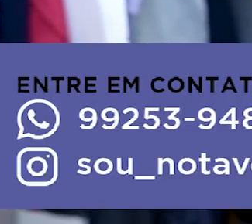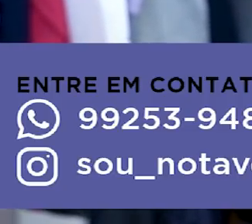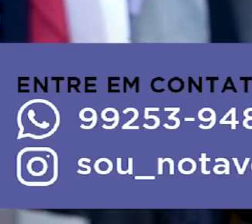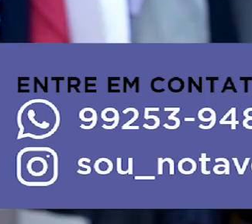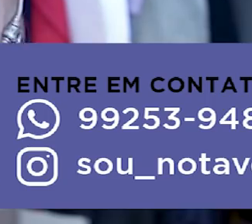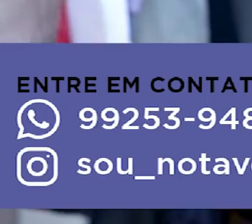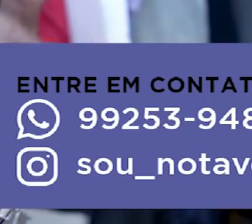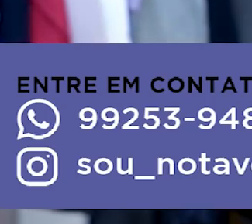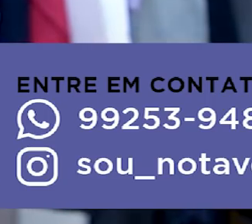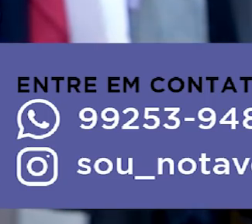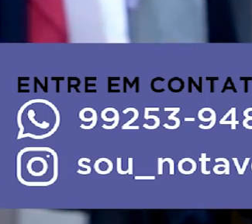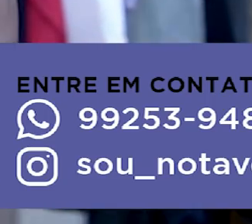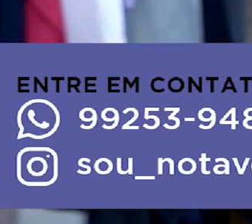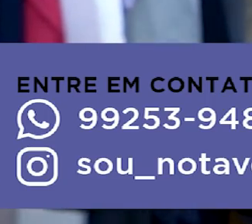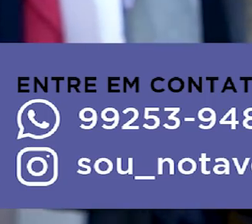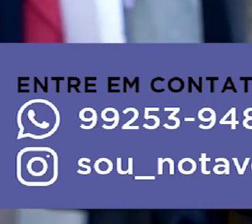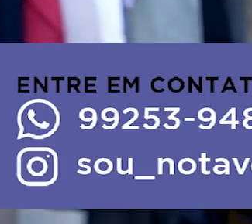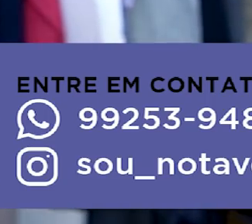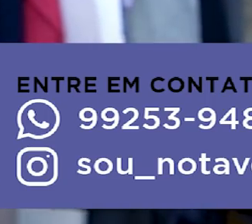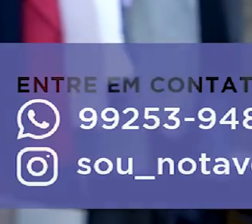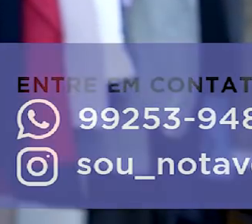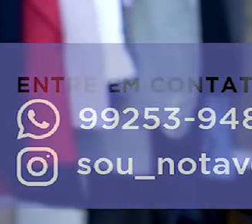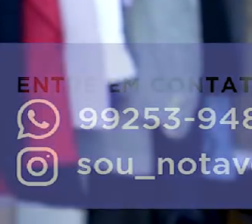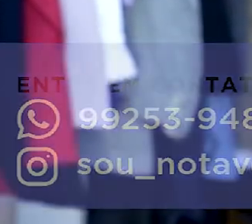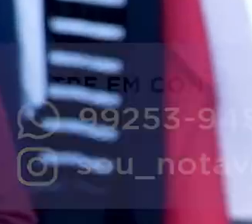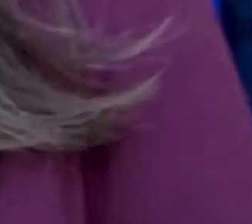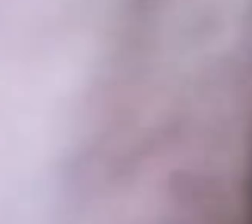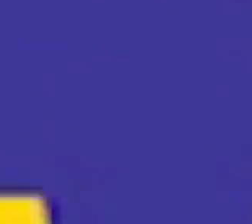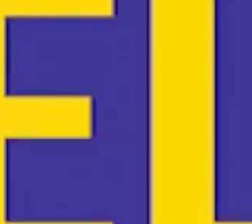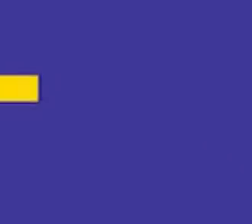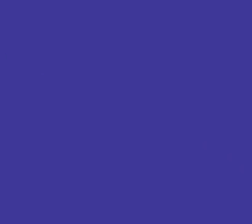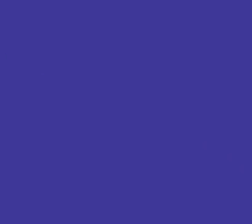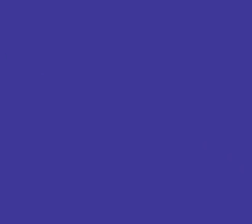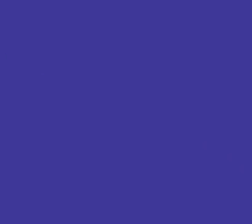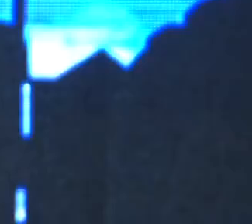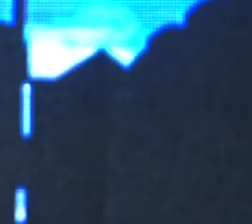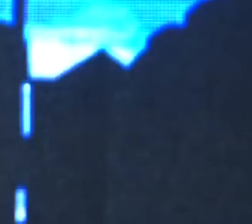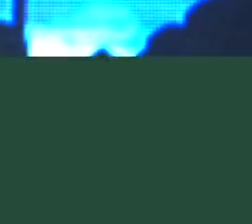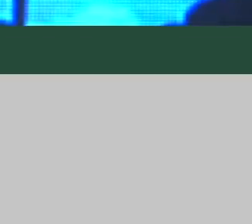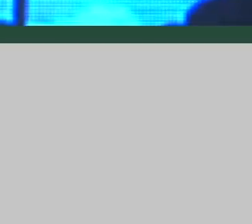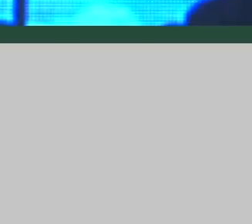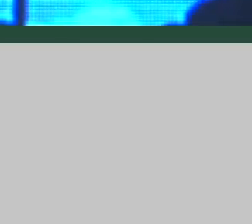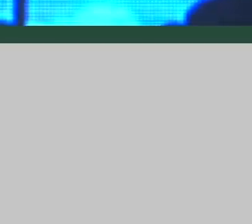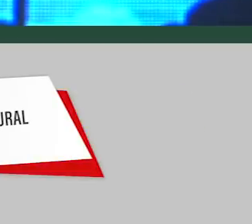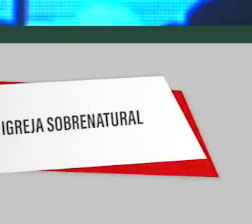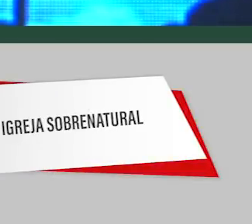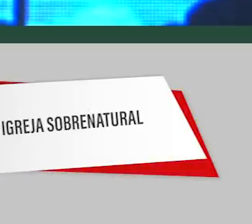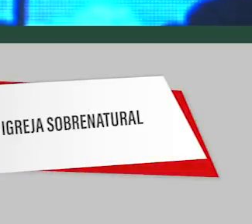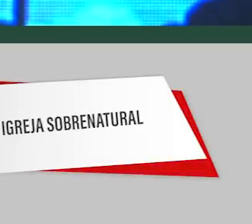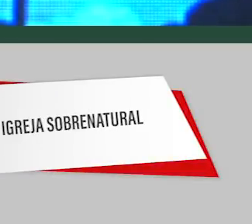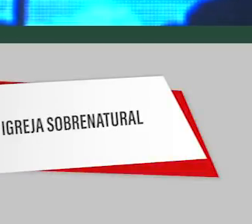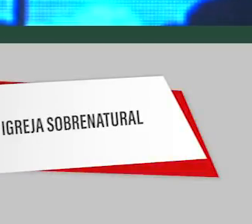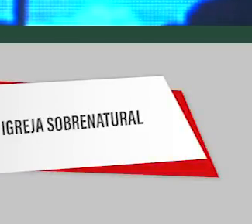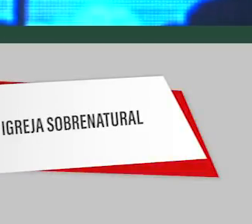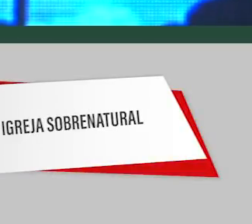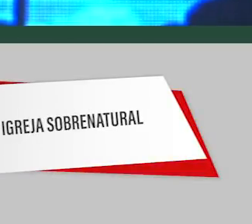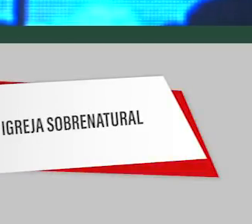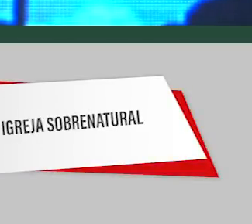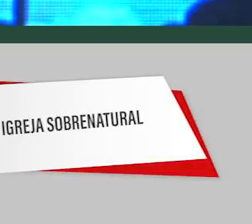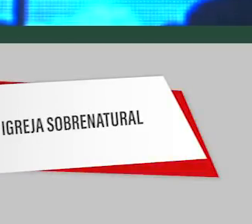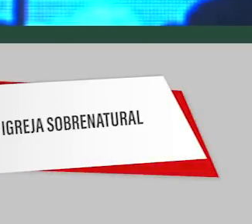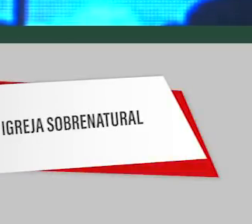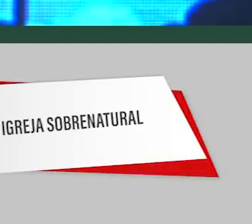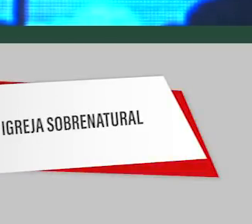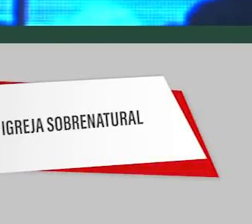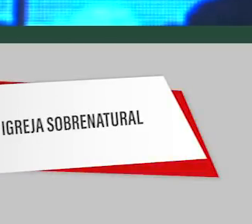instrumento que vai alcançar e abençoar a vida de muitas outras pessoas a e é isso aí galera nos acompanhe nas